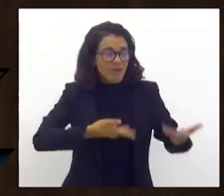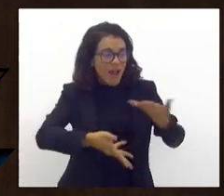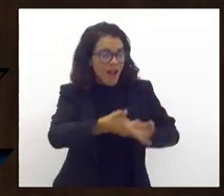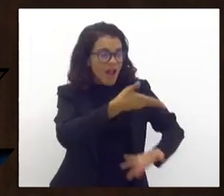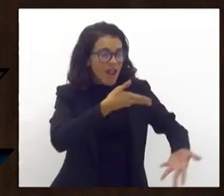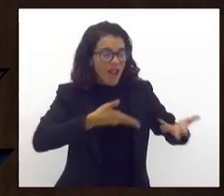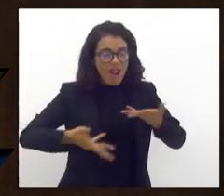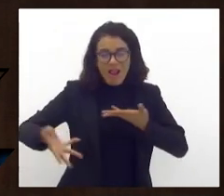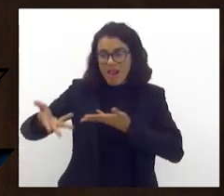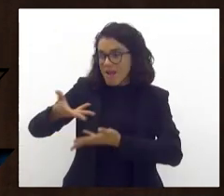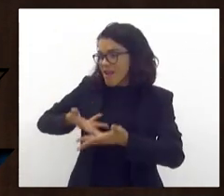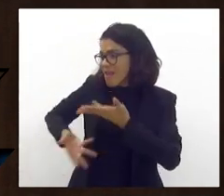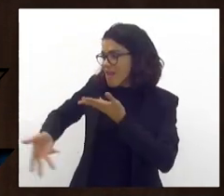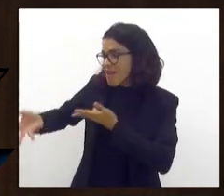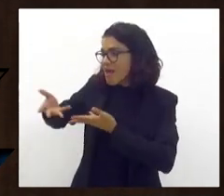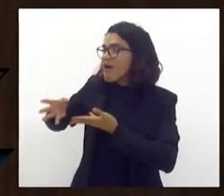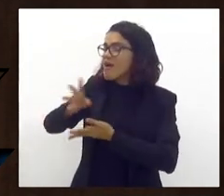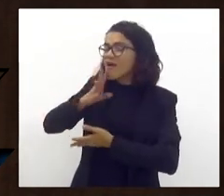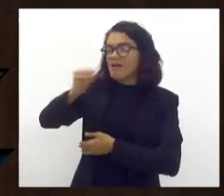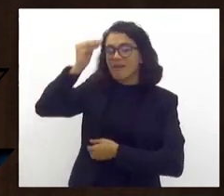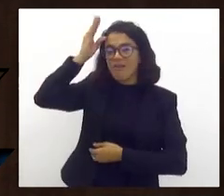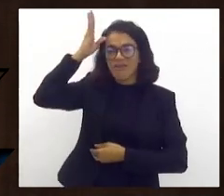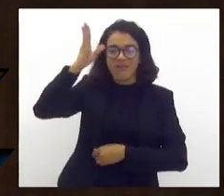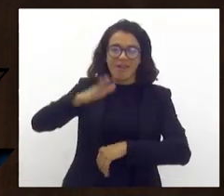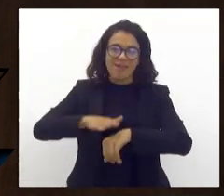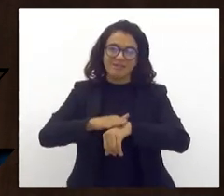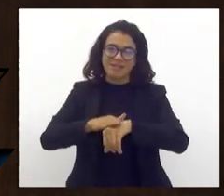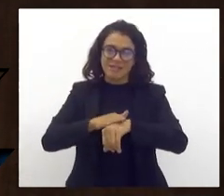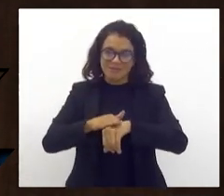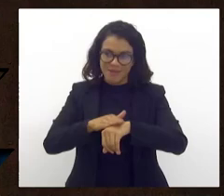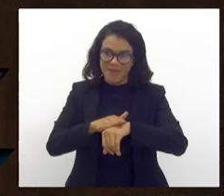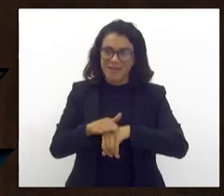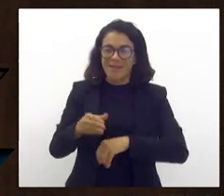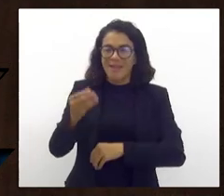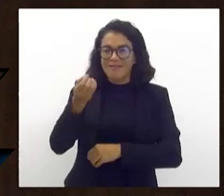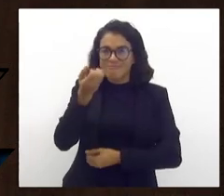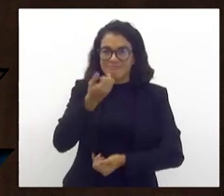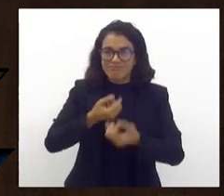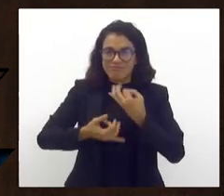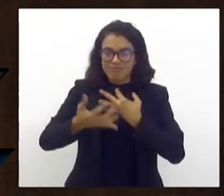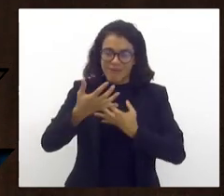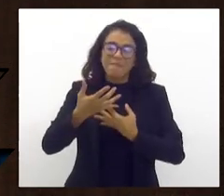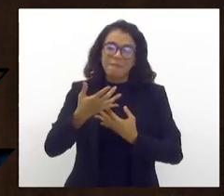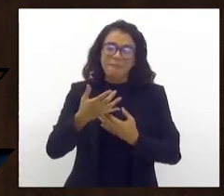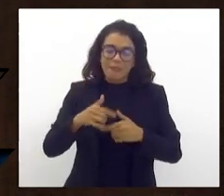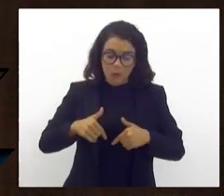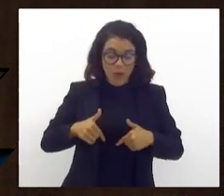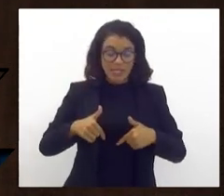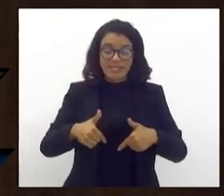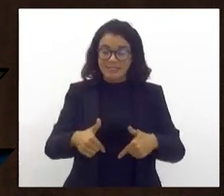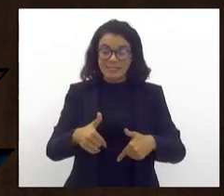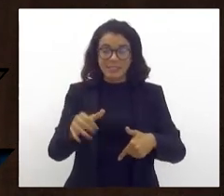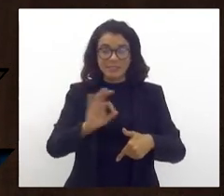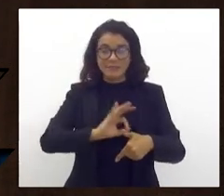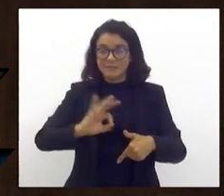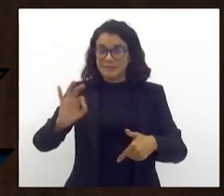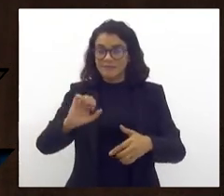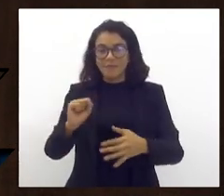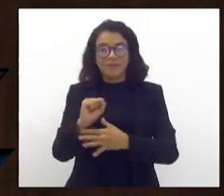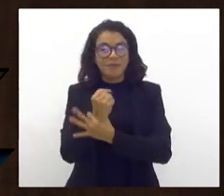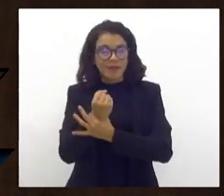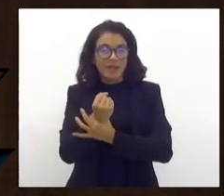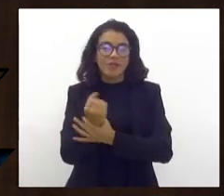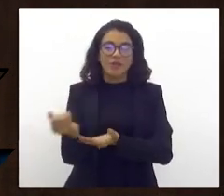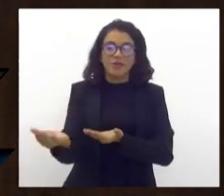que conhecem essa realidade e que buscaram, através de uma assertiva iniciativa, garantir